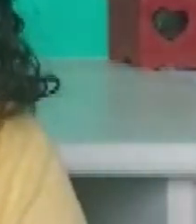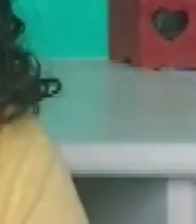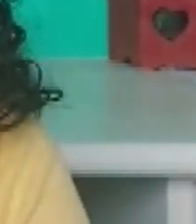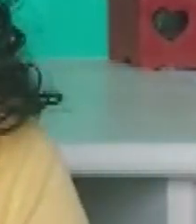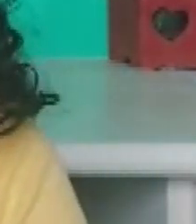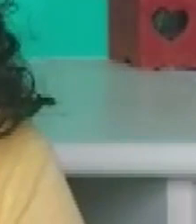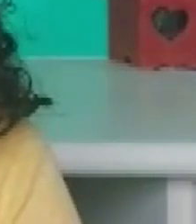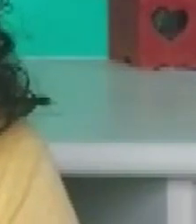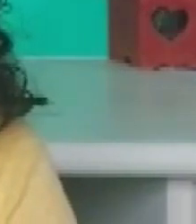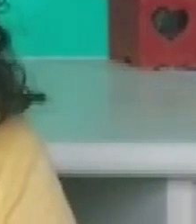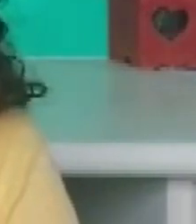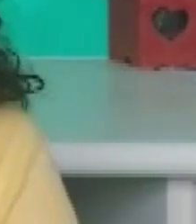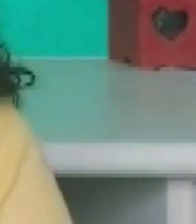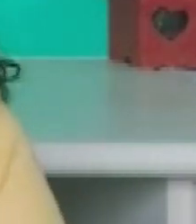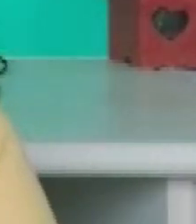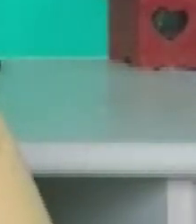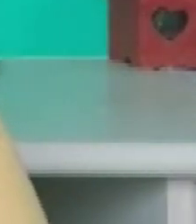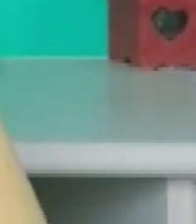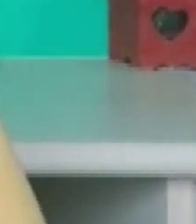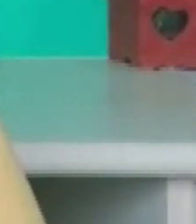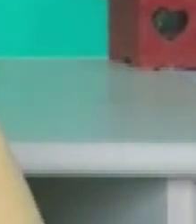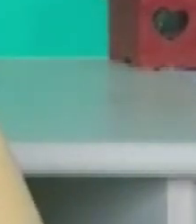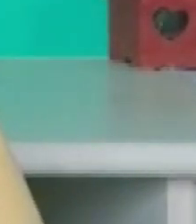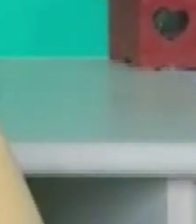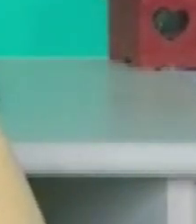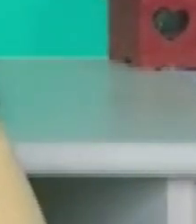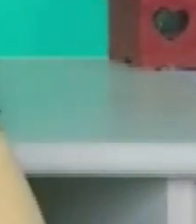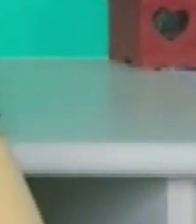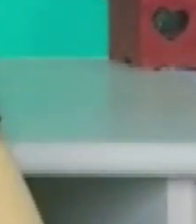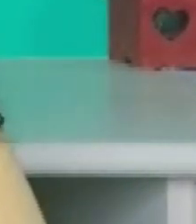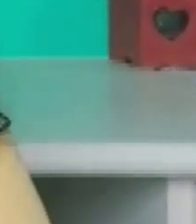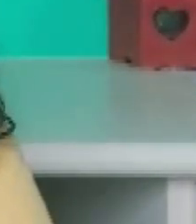basta acessar o site, que é